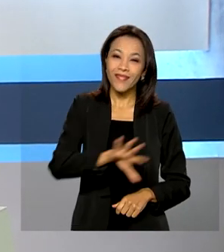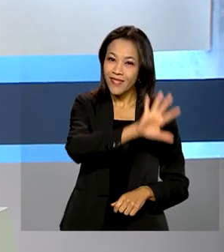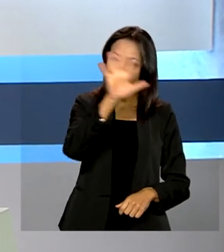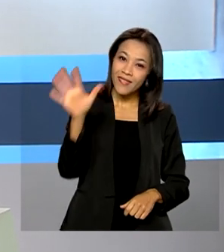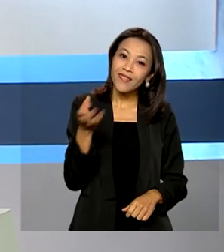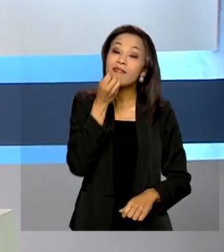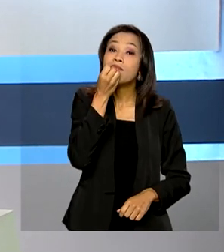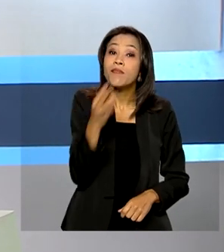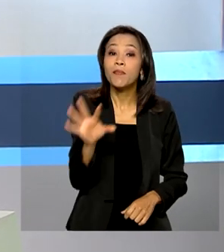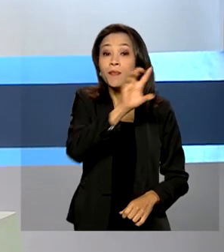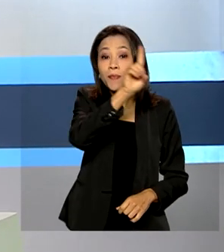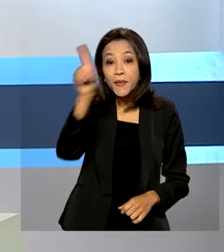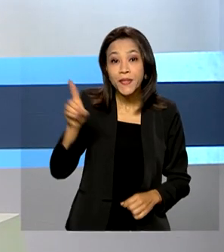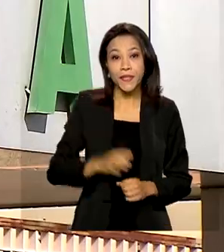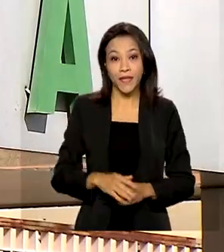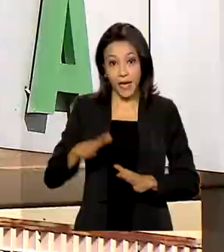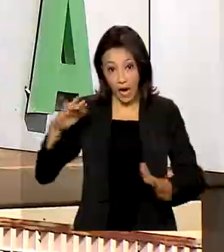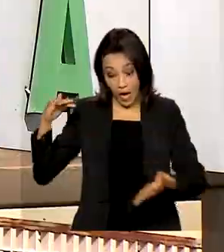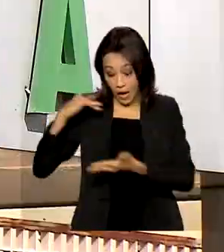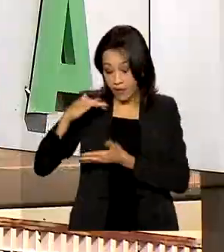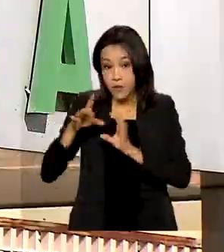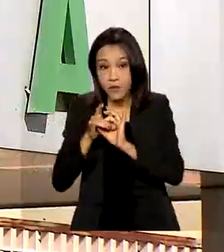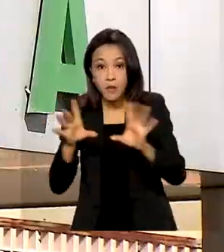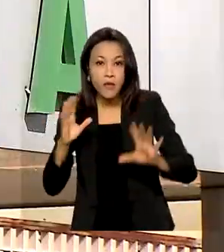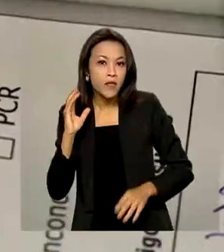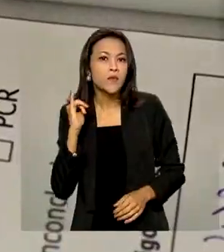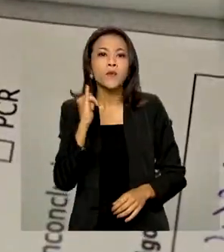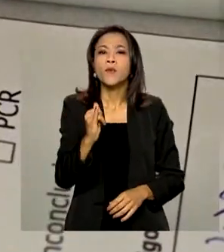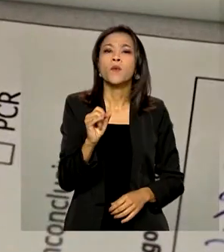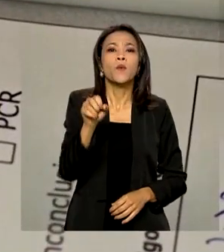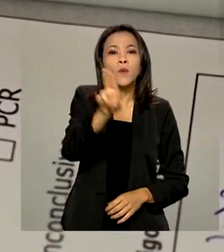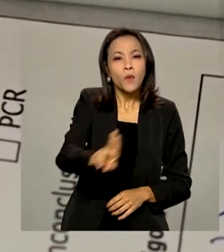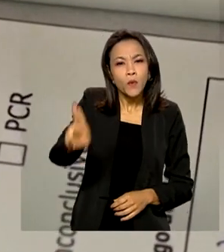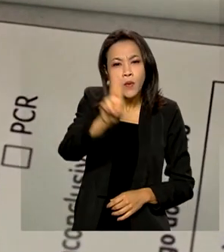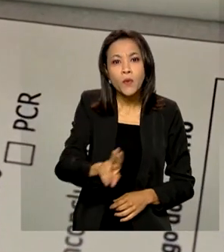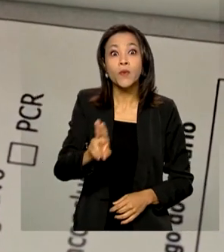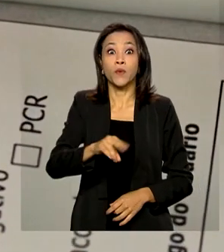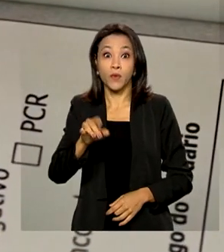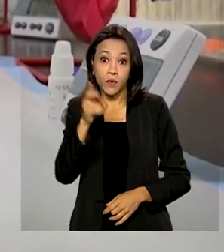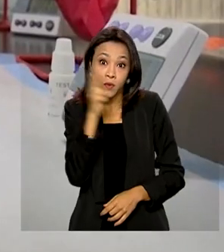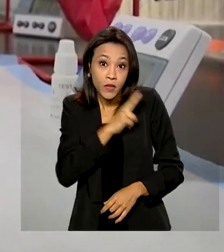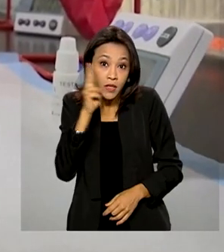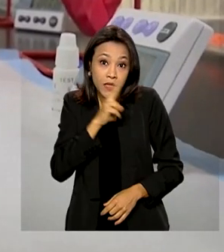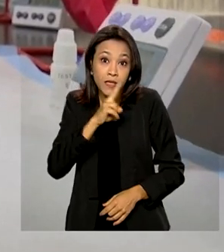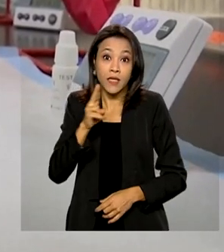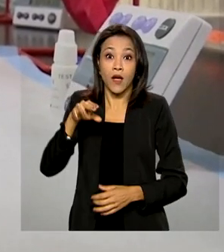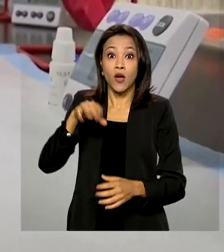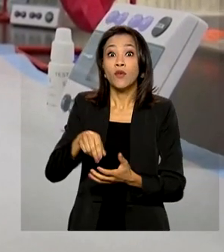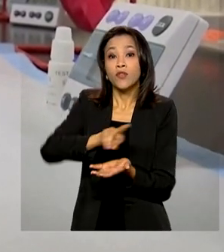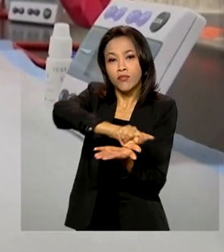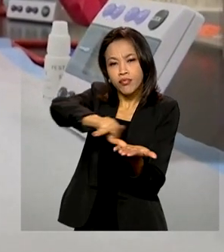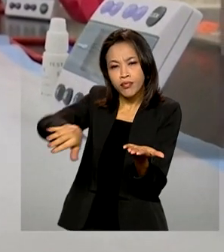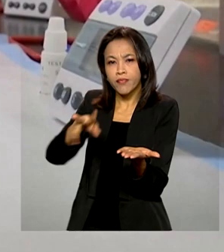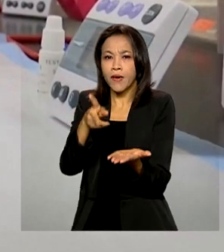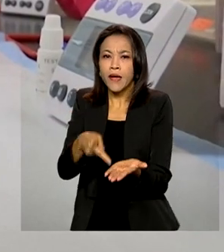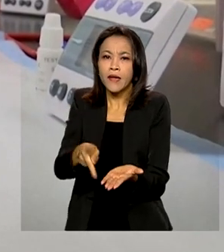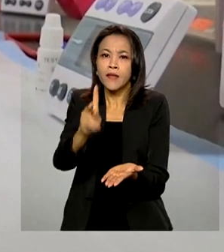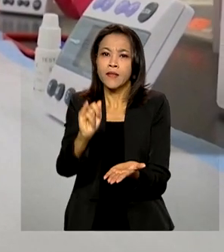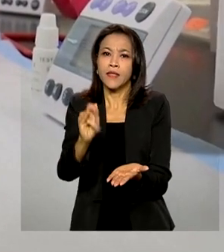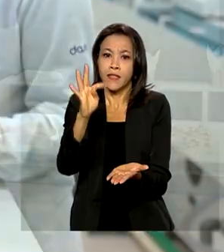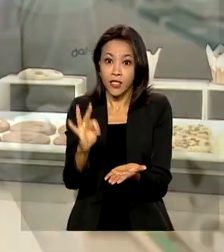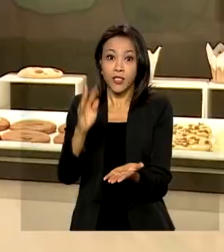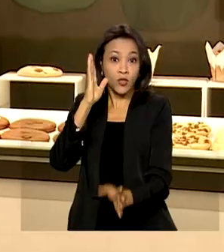Olá, bom dia. Anvisa autoriza uso emergencial de kits para diagnosticar a varíola dos